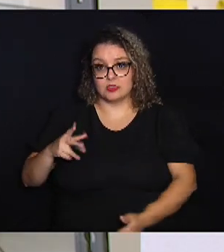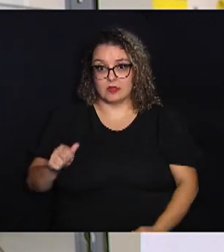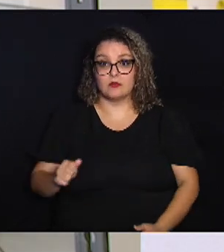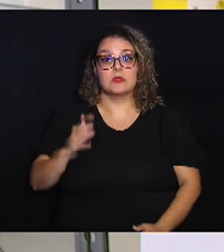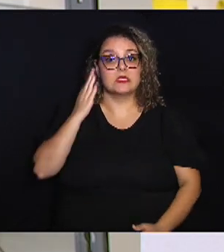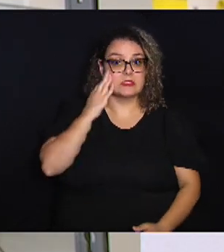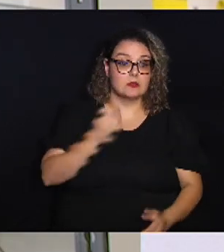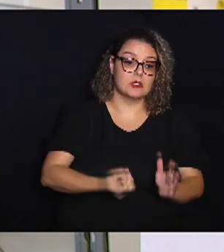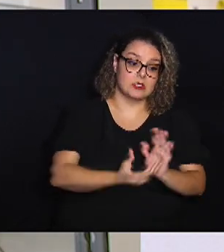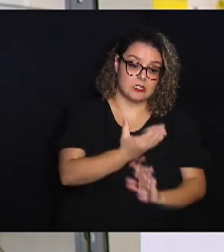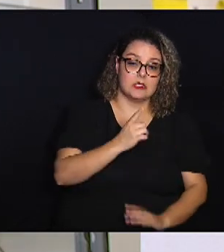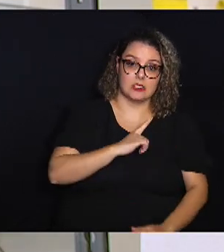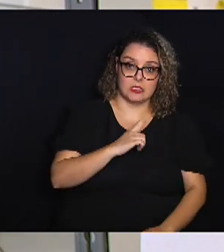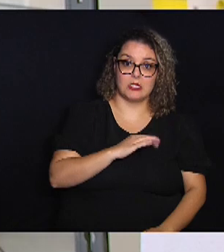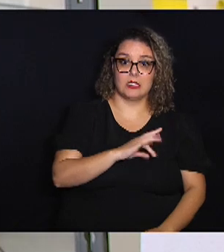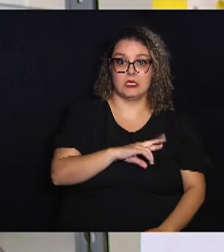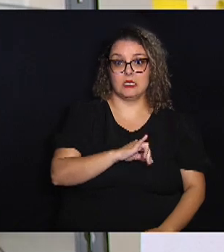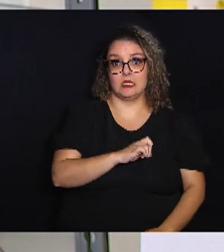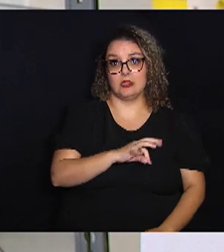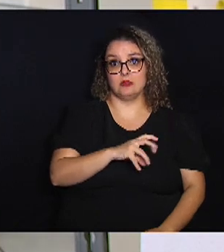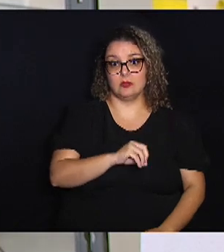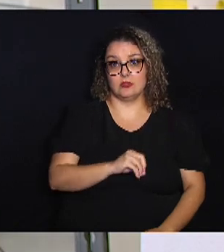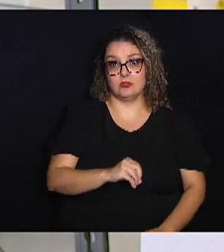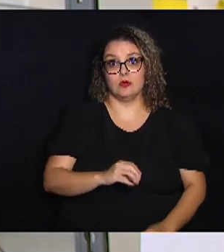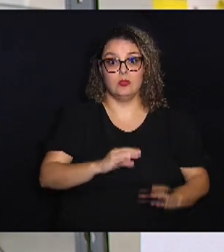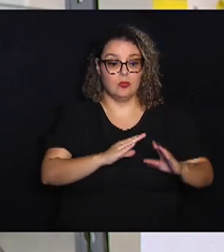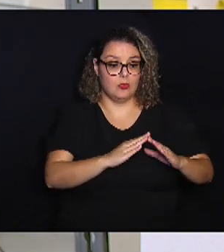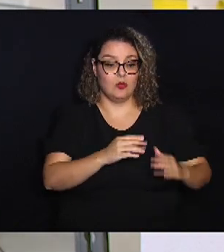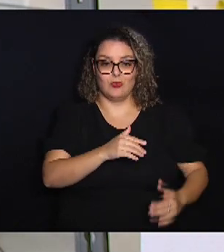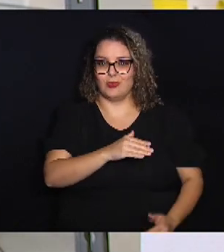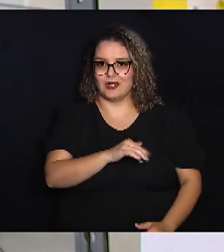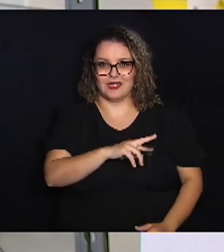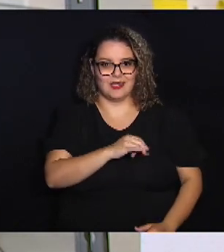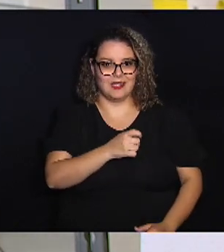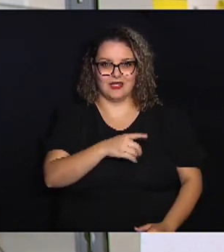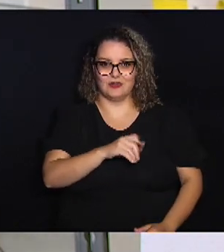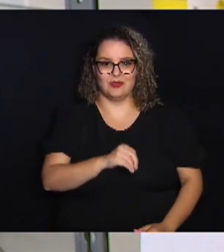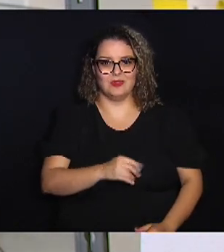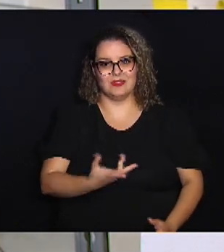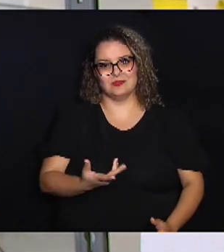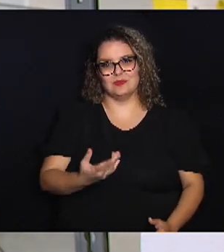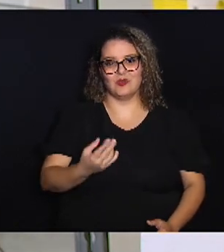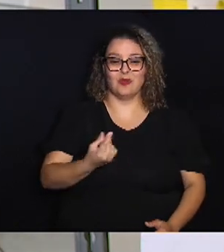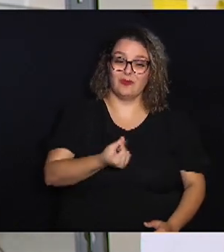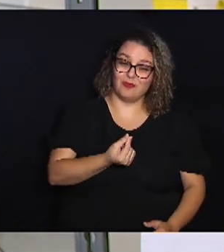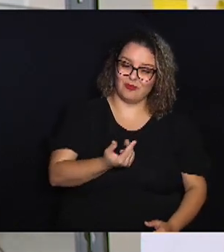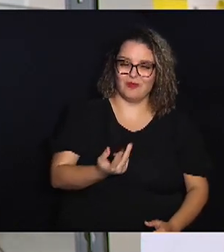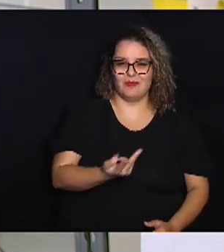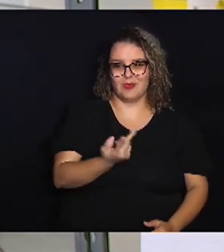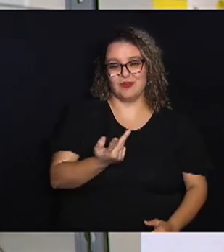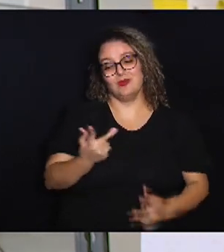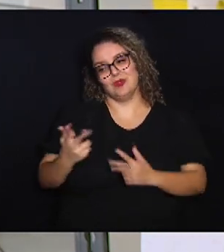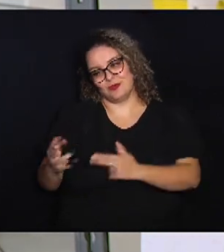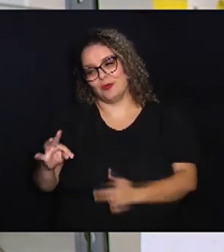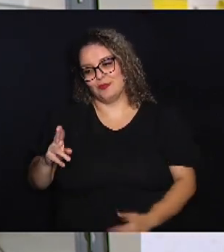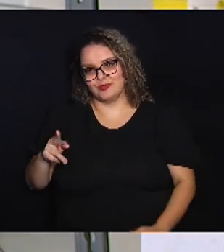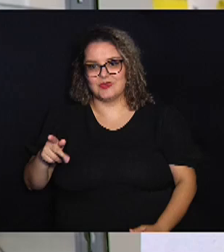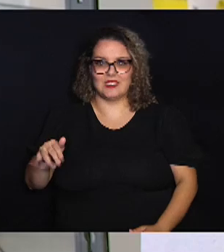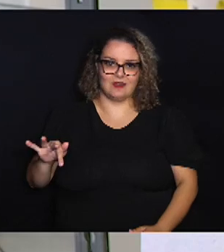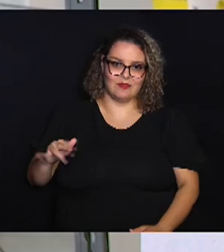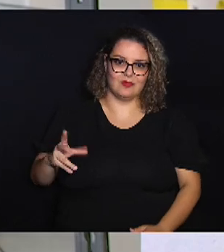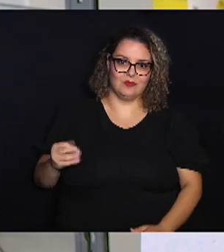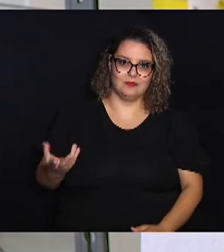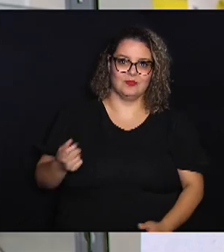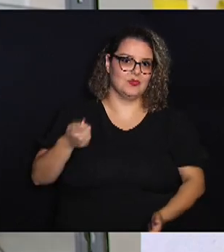criatórios. Agora, o que pesa é que o criador ele nunca vai conseguir chegar num valor tão interessante igual o do tráfico, que não